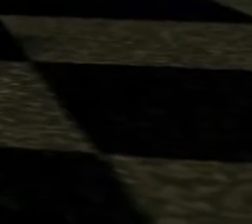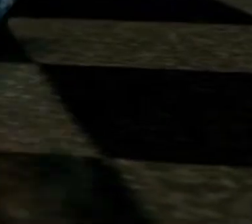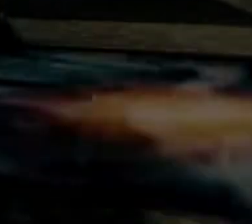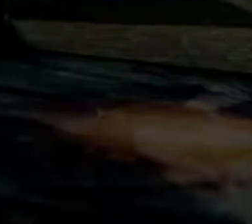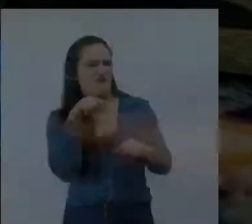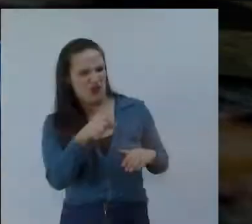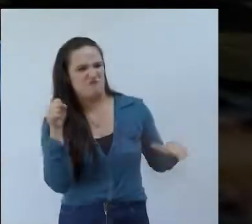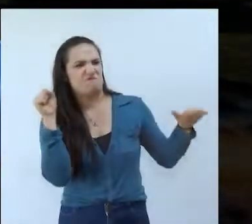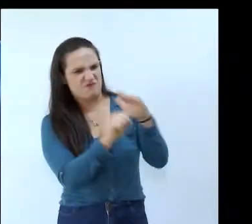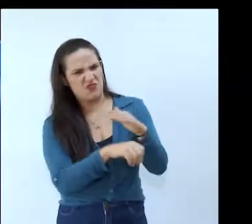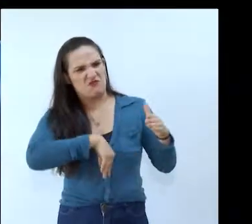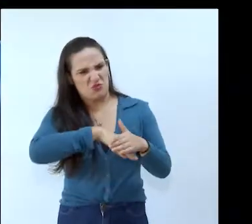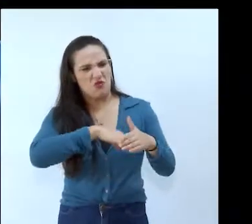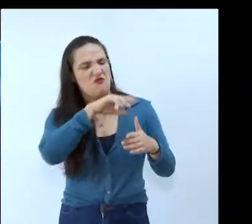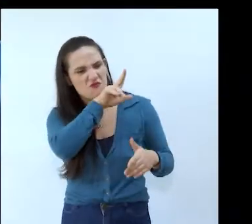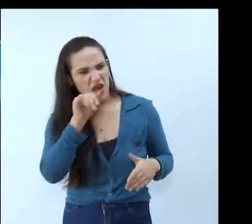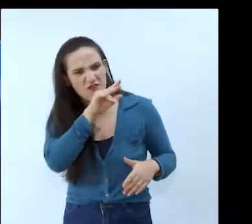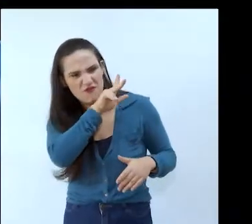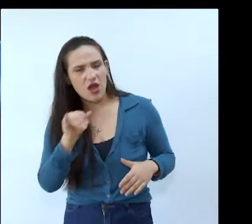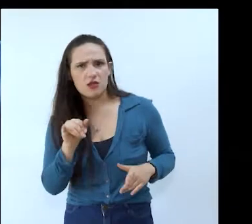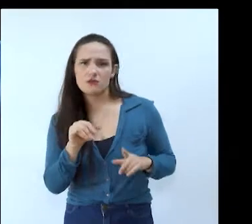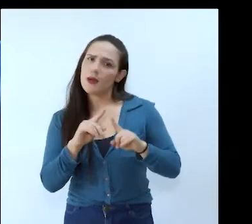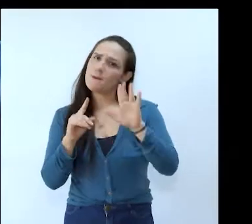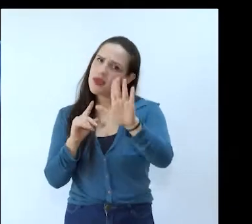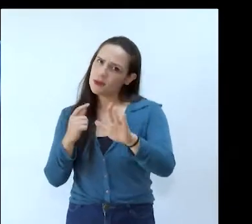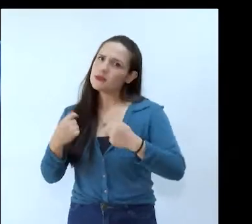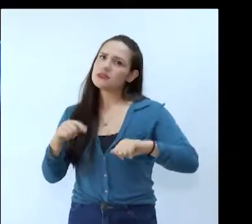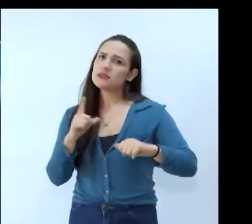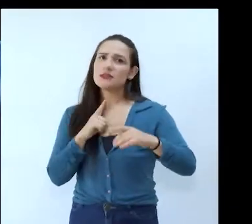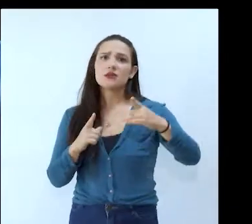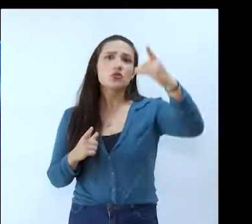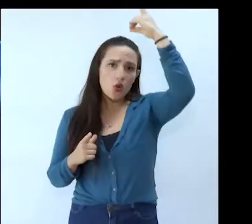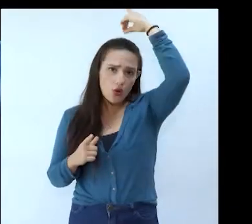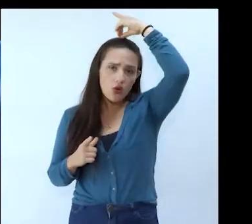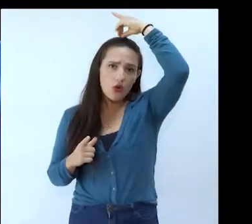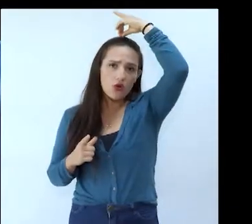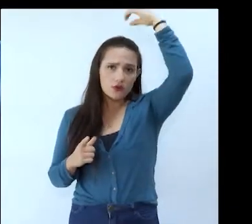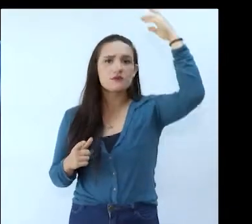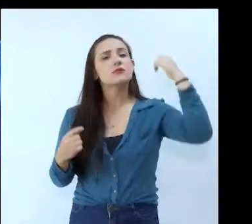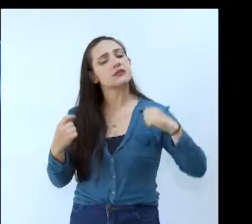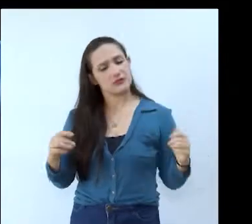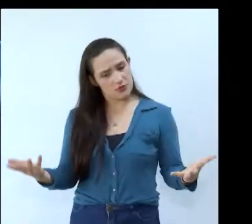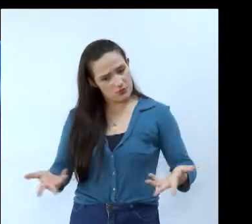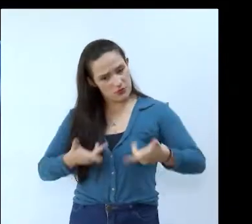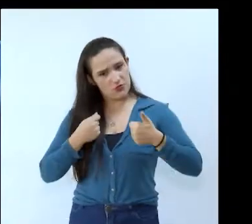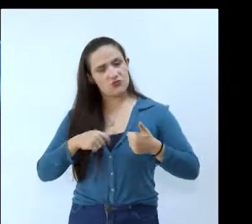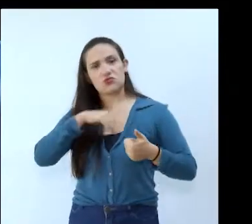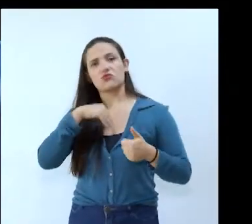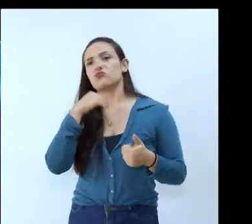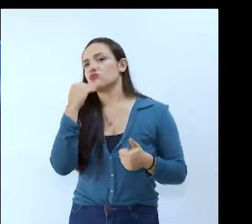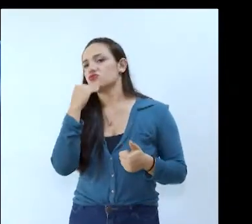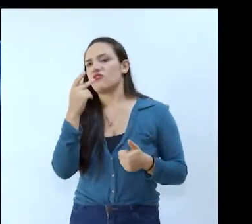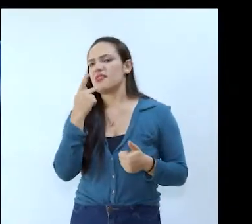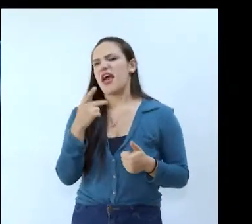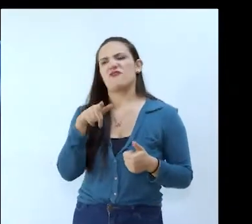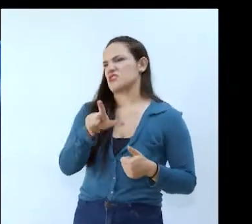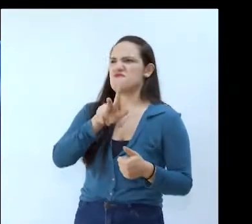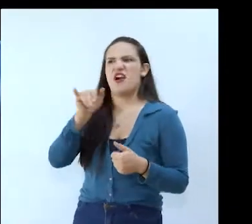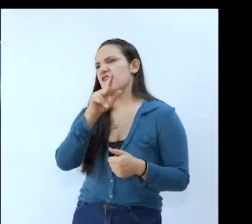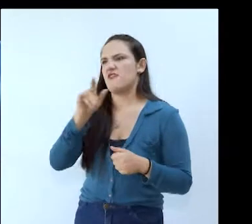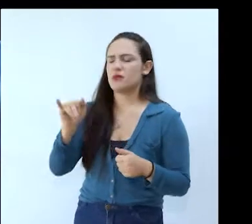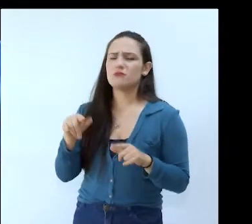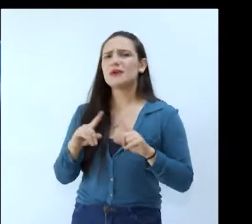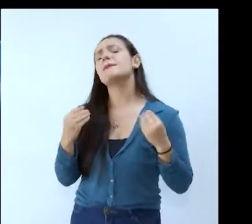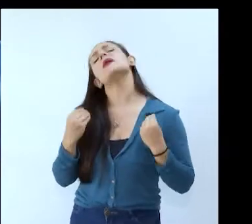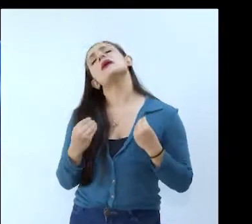lado. 15 anos de idade, seu Eloy, você já viu falar dele, que era um caça-talentos daqui de Campo Grande, seu Eloy na época. Era um